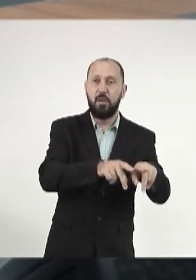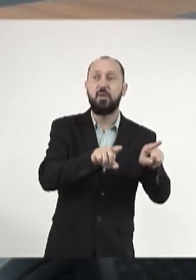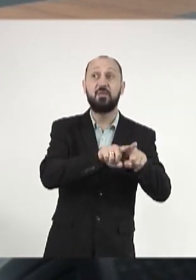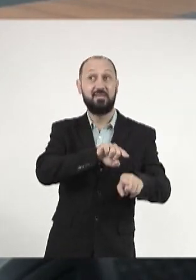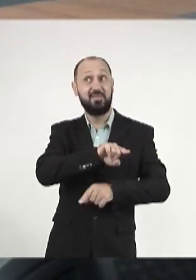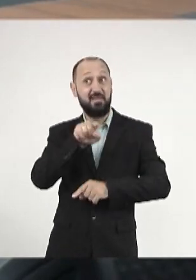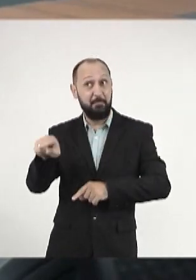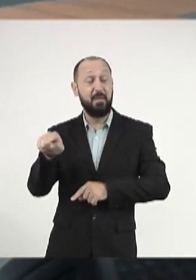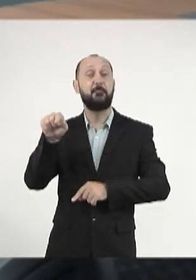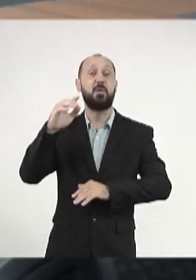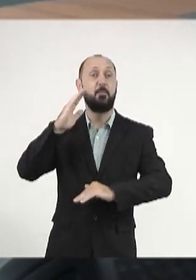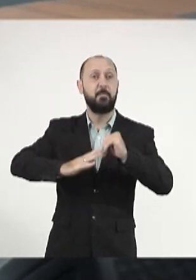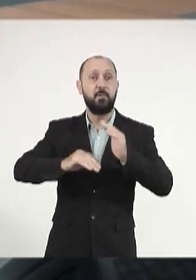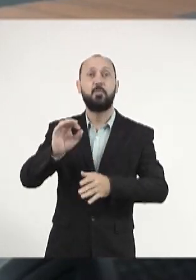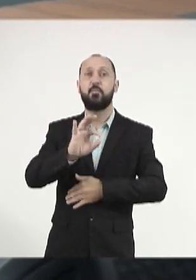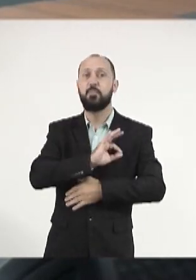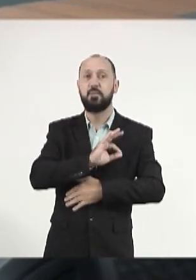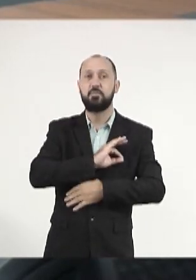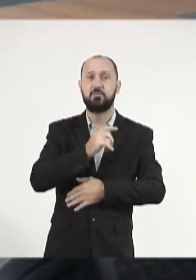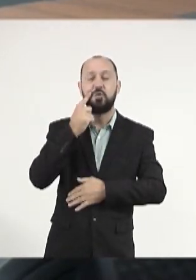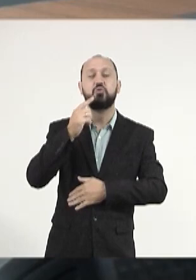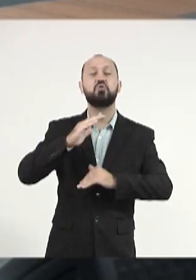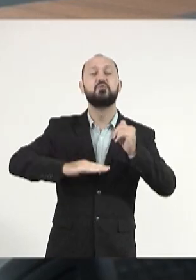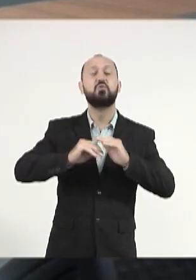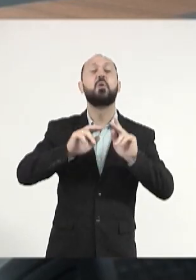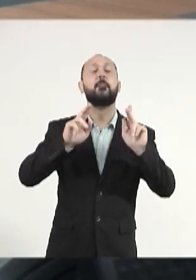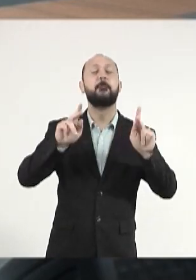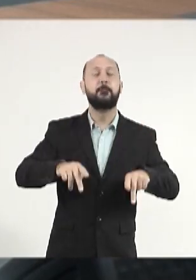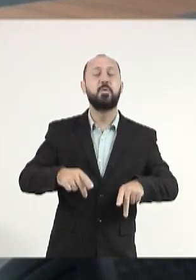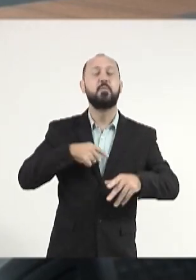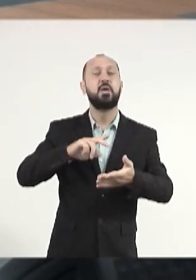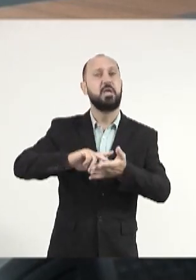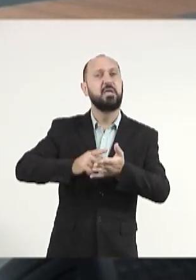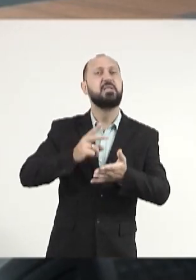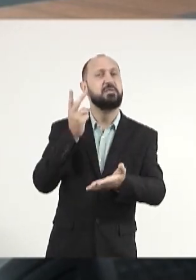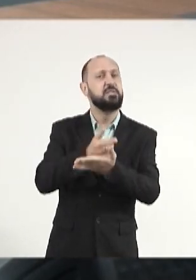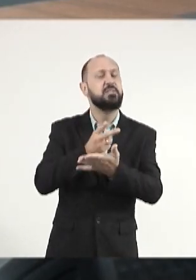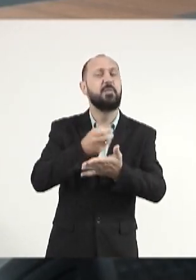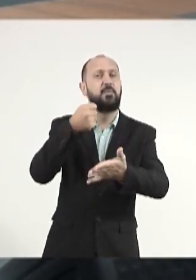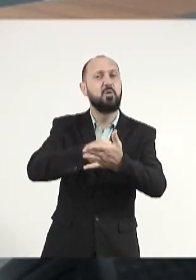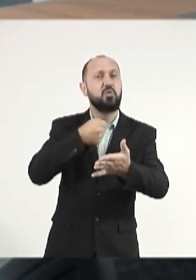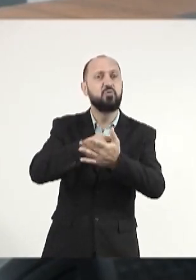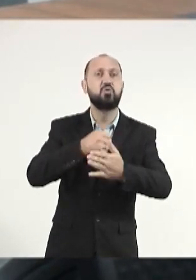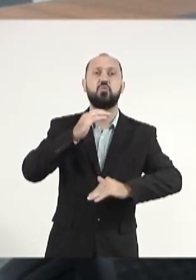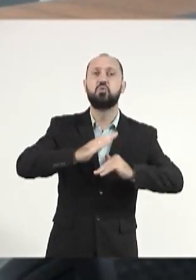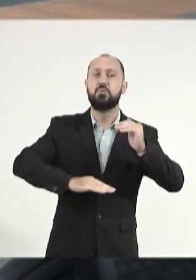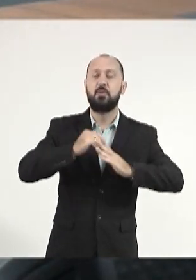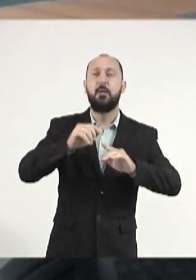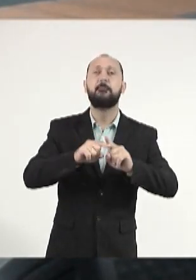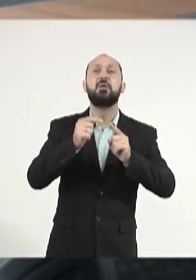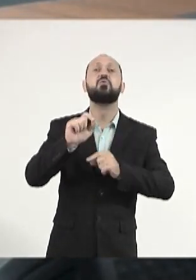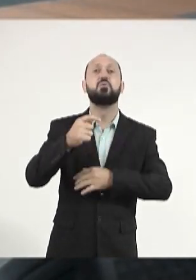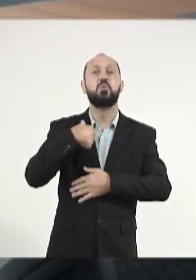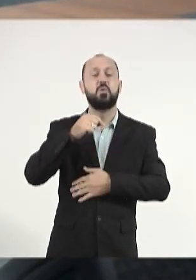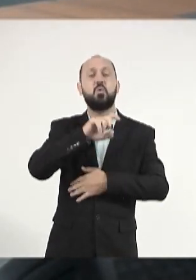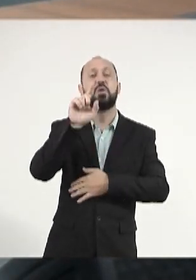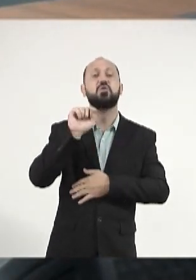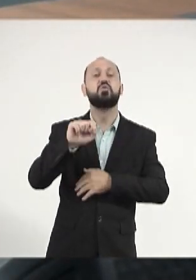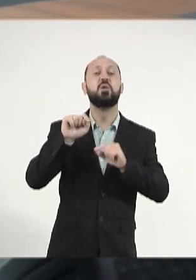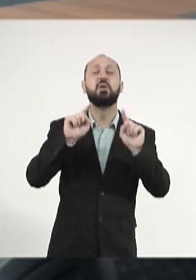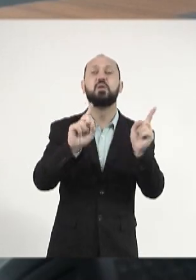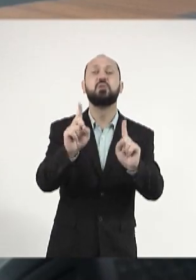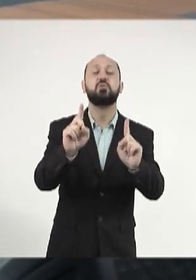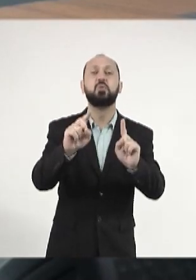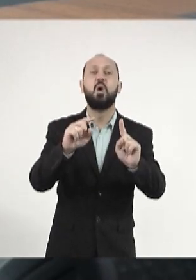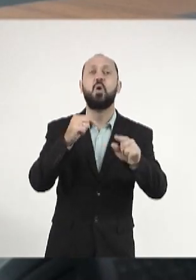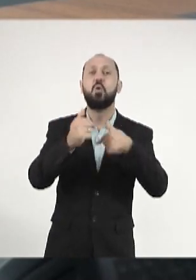e também para os policiais. Eu sou servidora pública, sindicalista e sempre defendi os trabalhadores. Mas o que eu questiono aqui